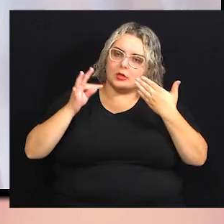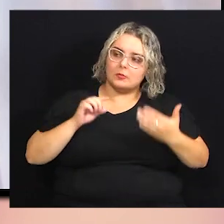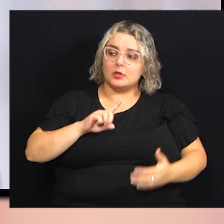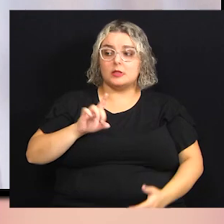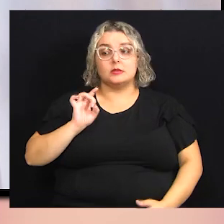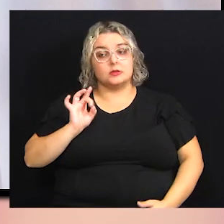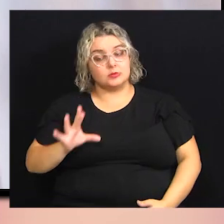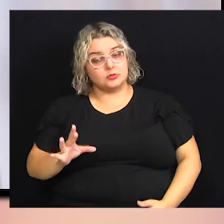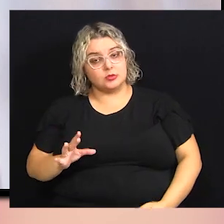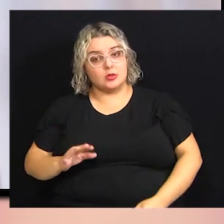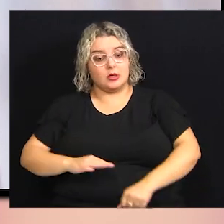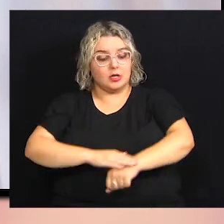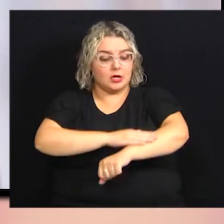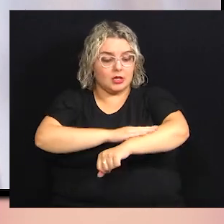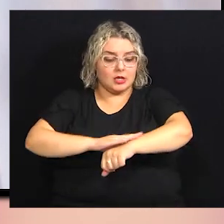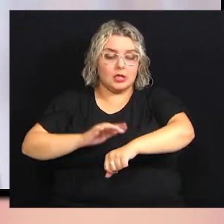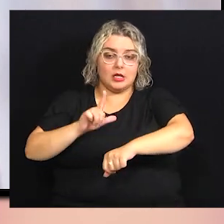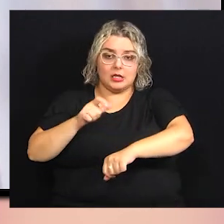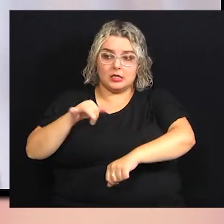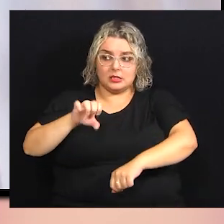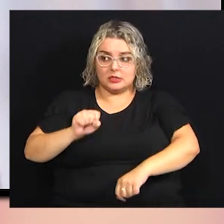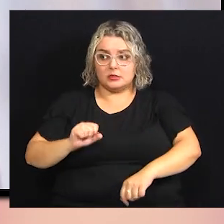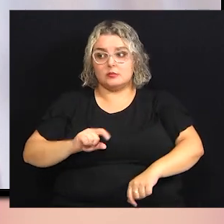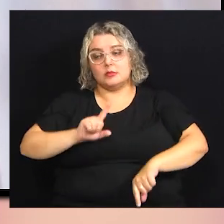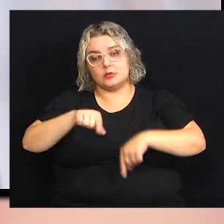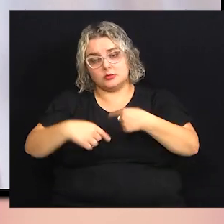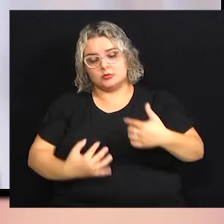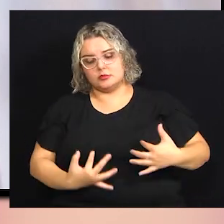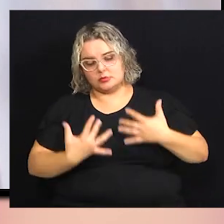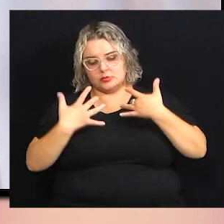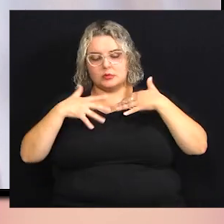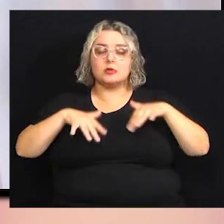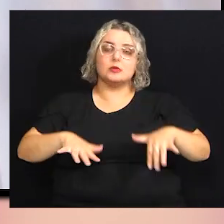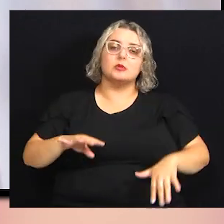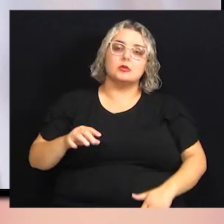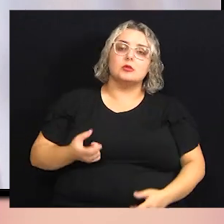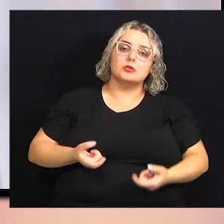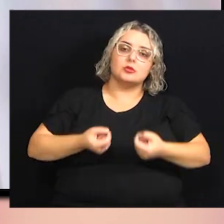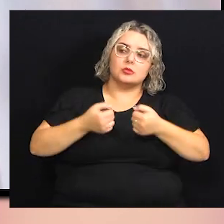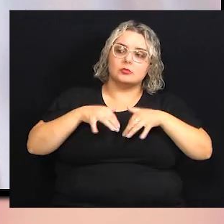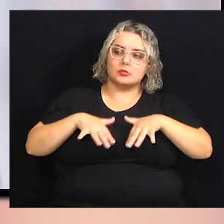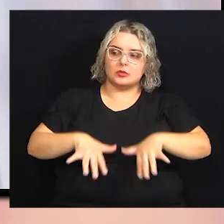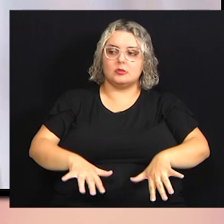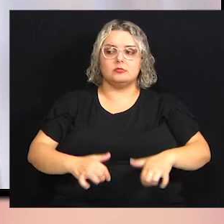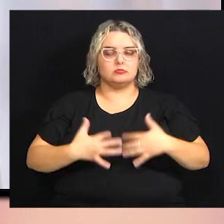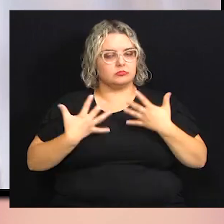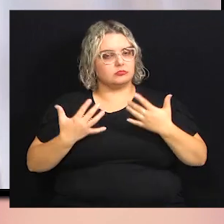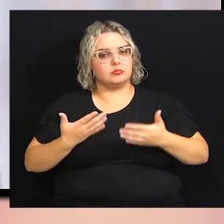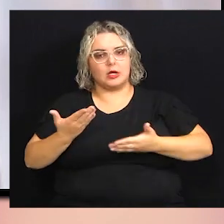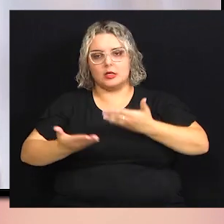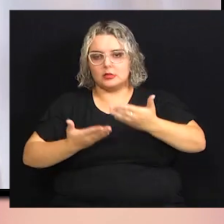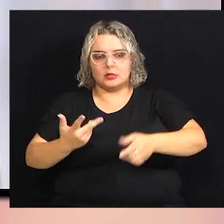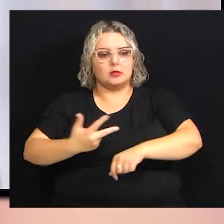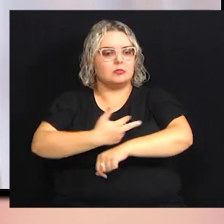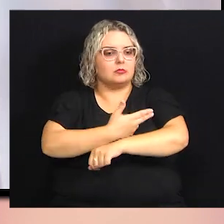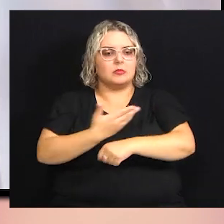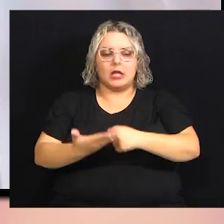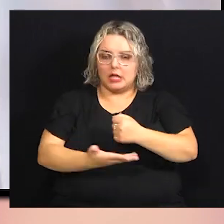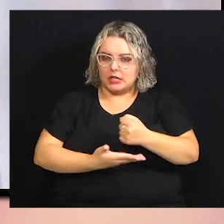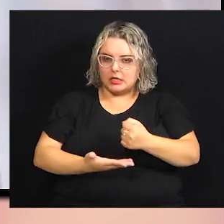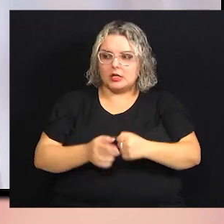para combater não só a lesão na pele, mas eventualmente nos outros lugares para onde o tumor já se espalhou. Mas o tratamento